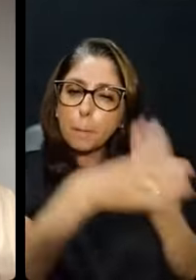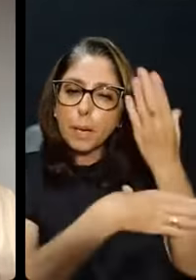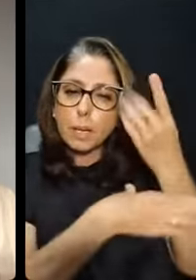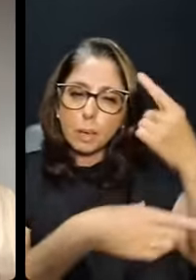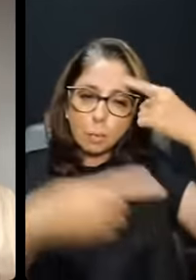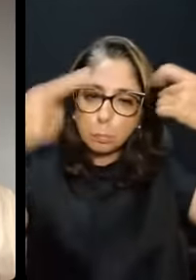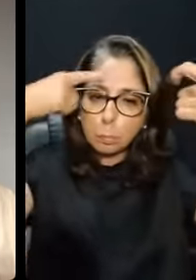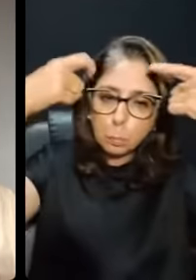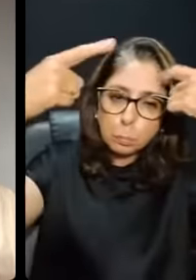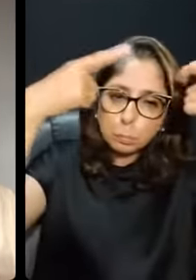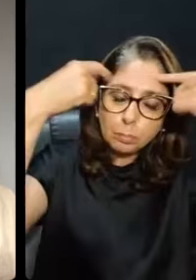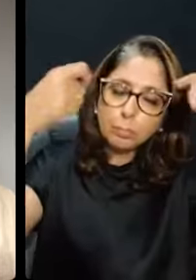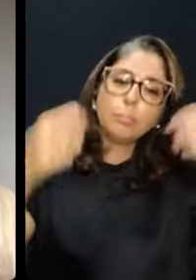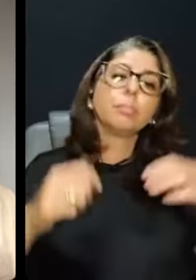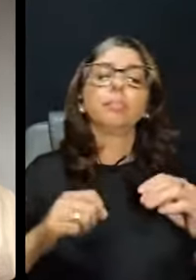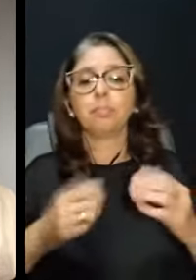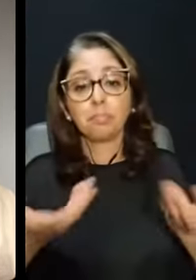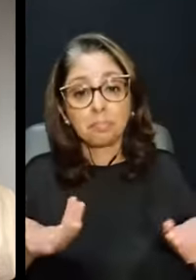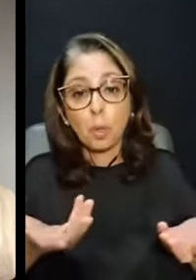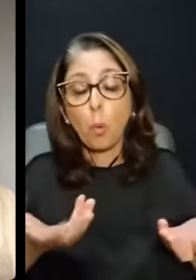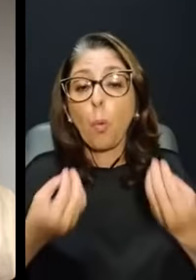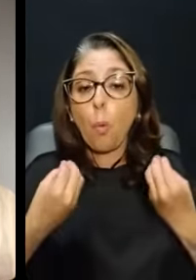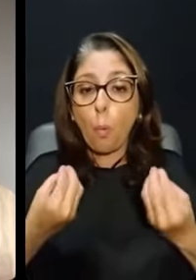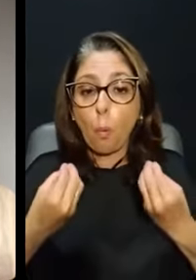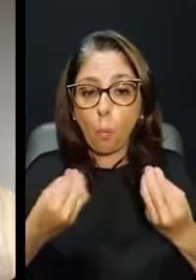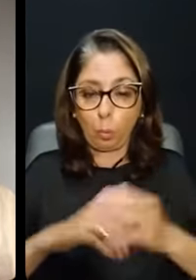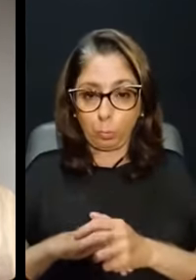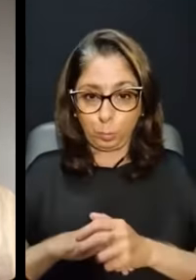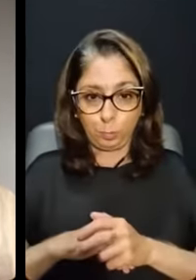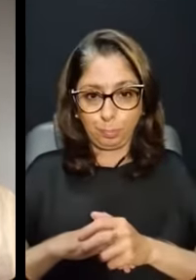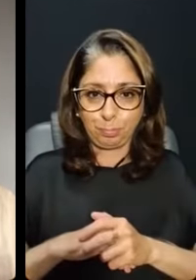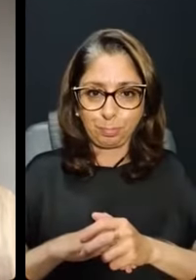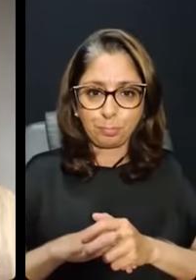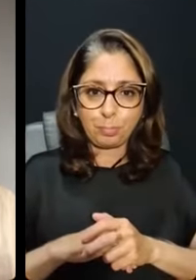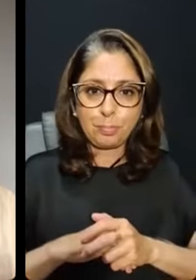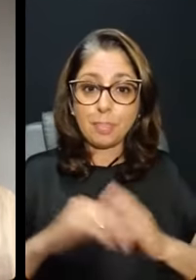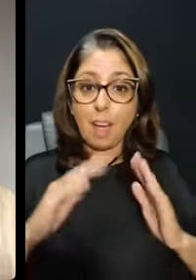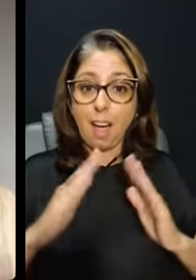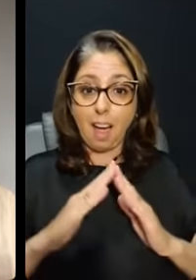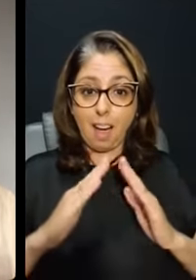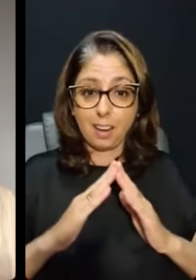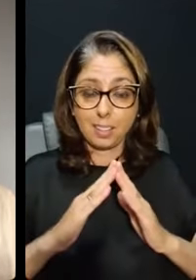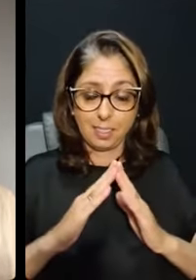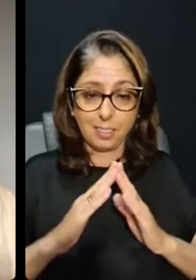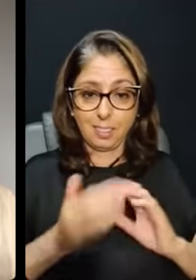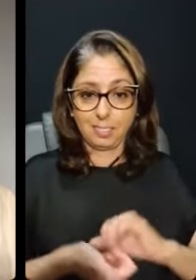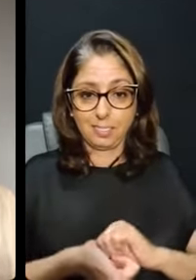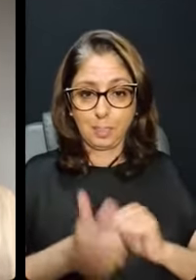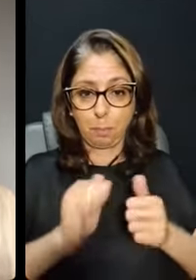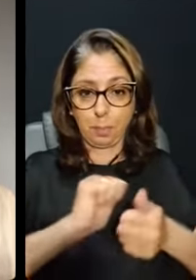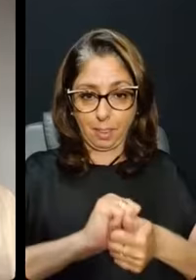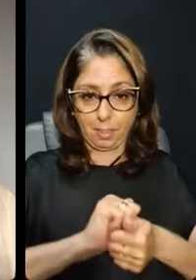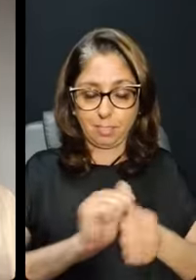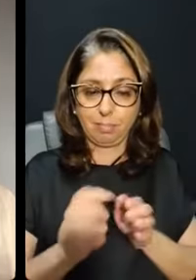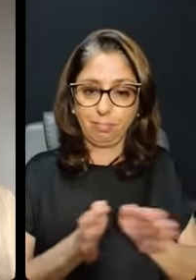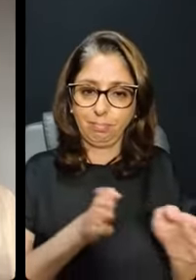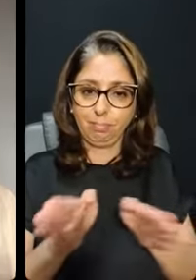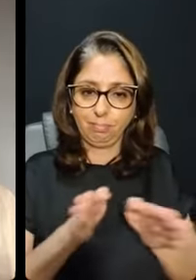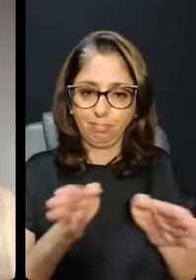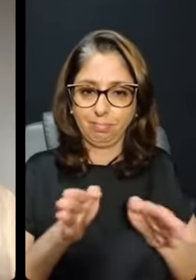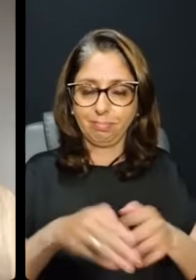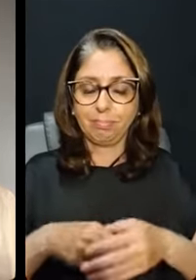poder falar um pouco dessa questão de como é que você constrói uma casa acessível e como você negocia